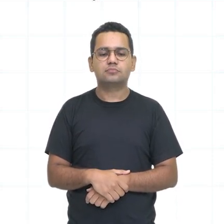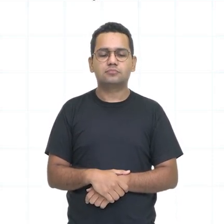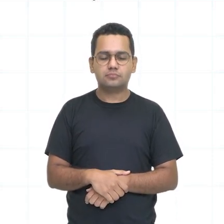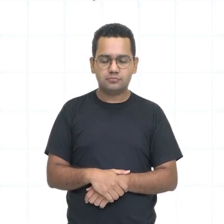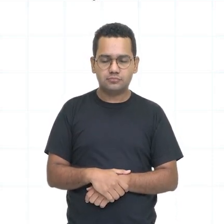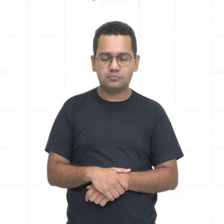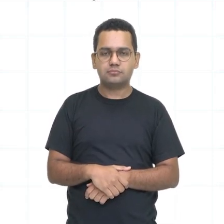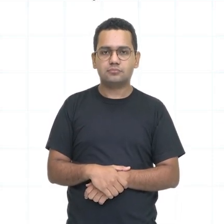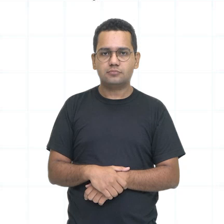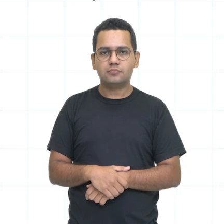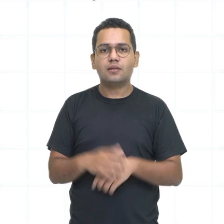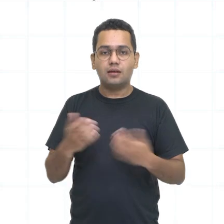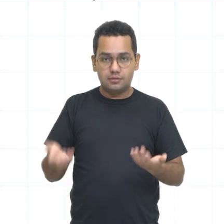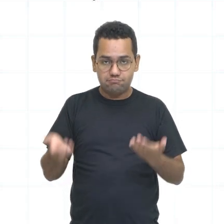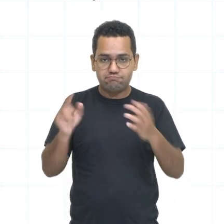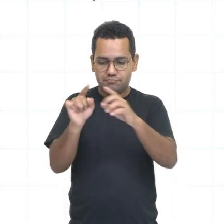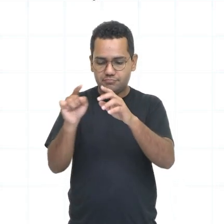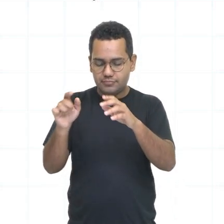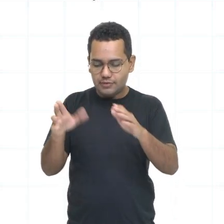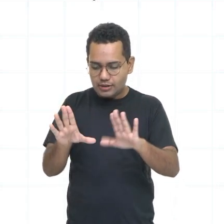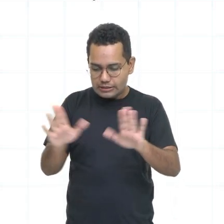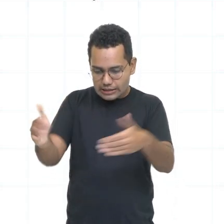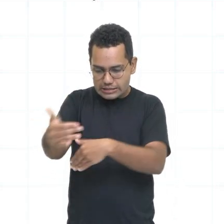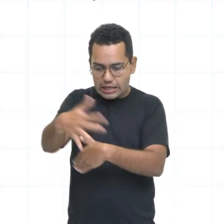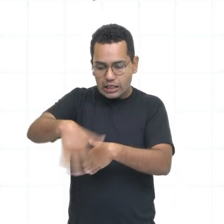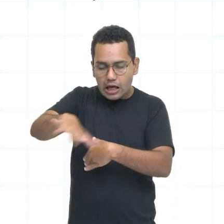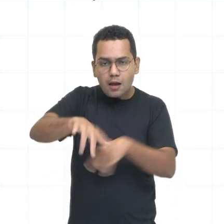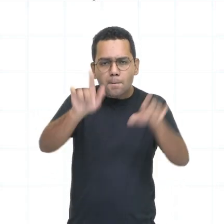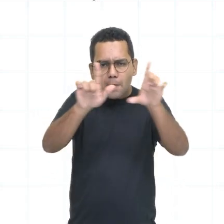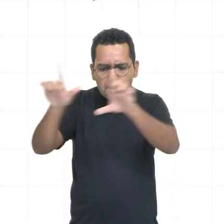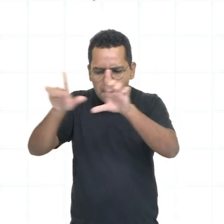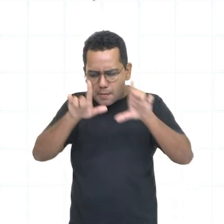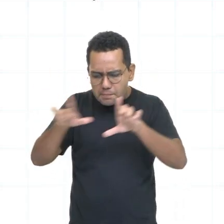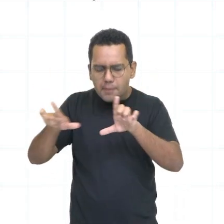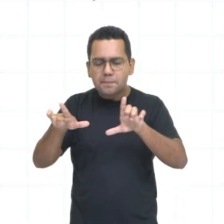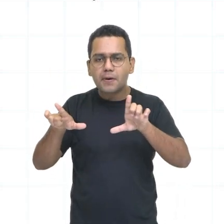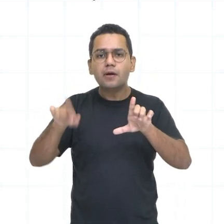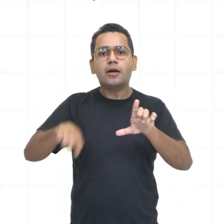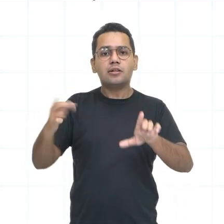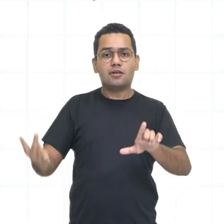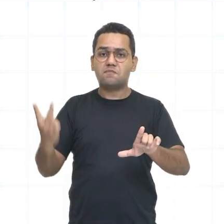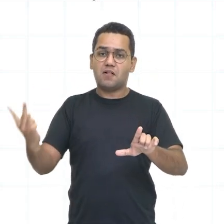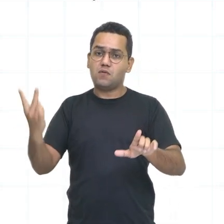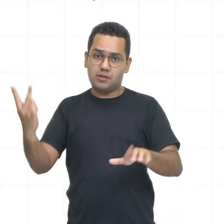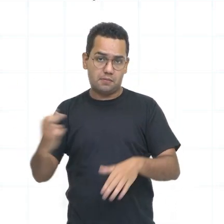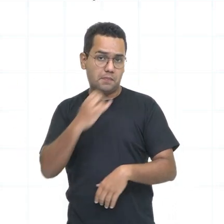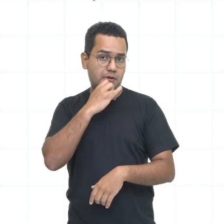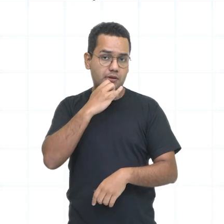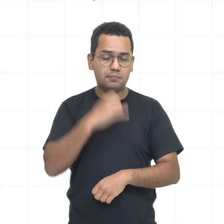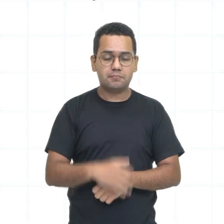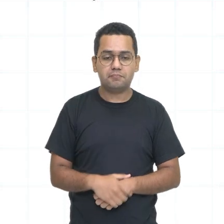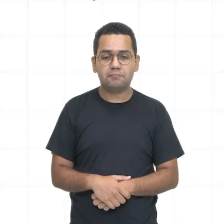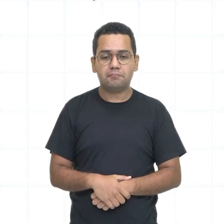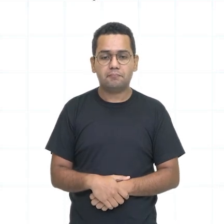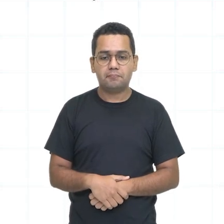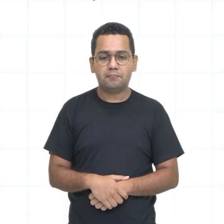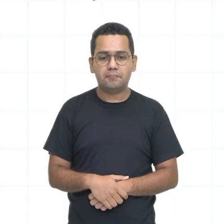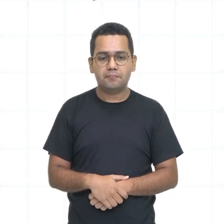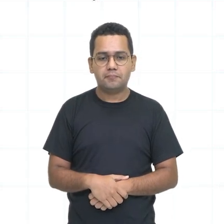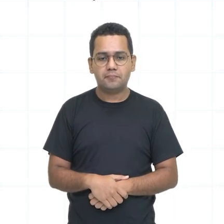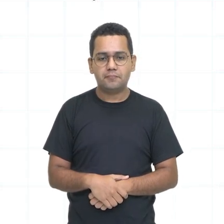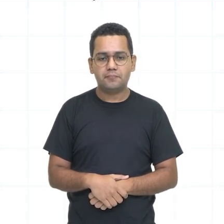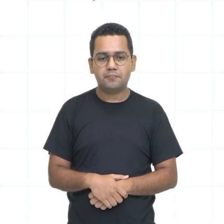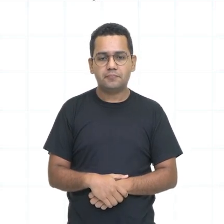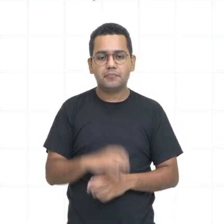obra é exposta. Então, eles pegam uma galeria de arte, por exemplo, e pintam na